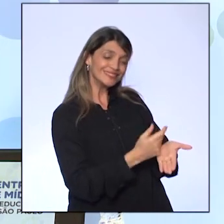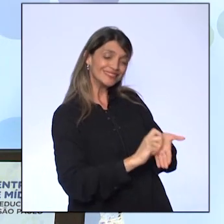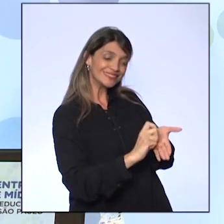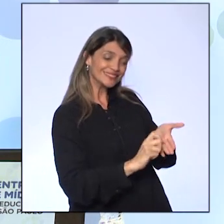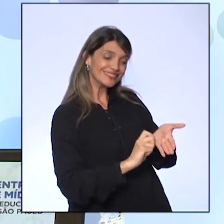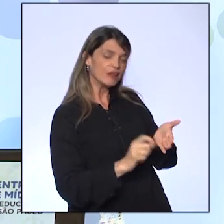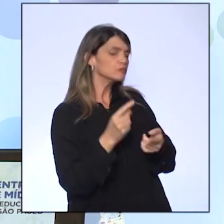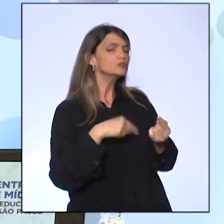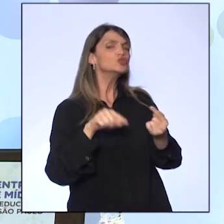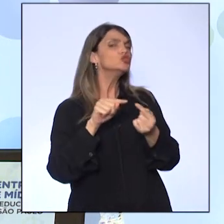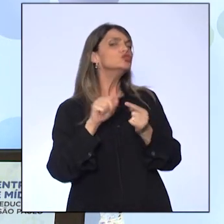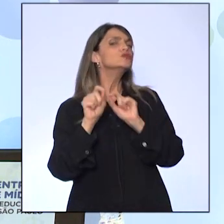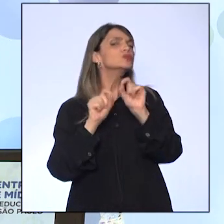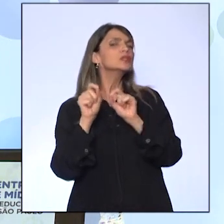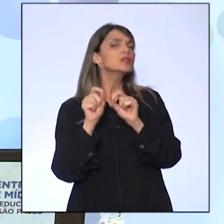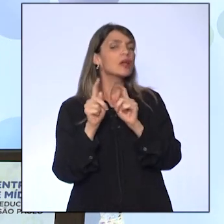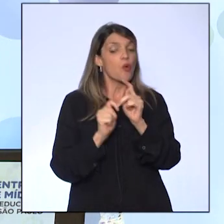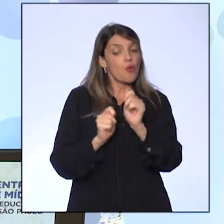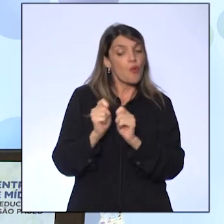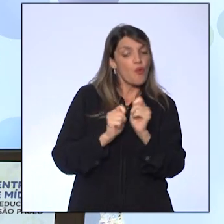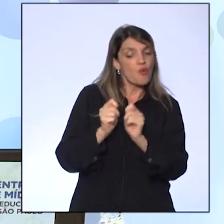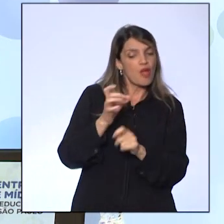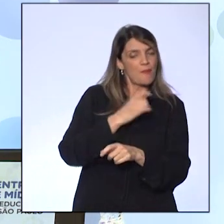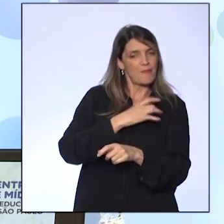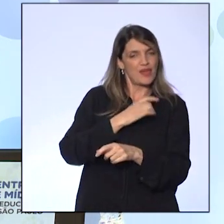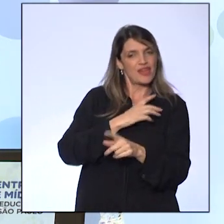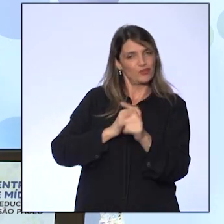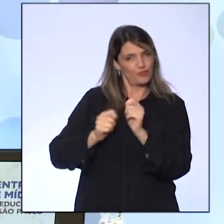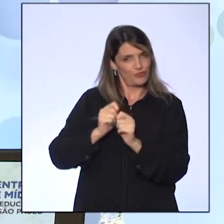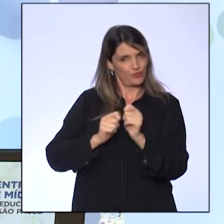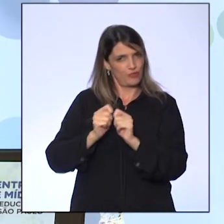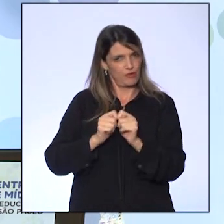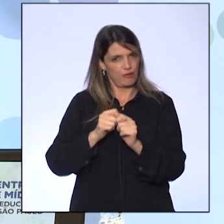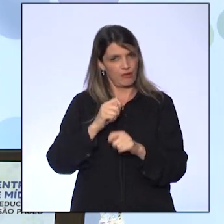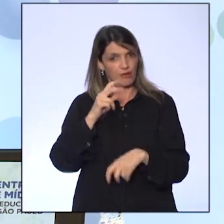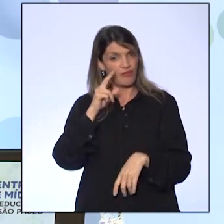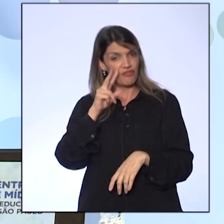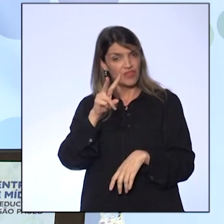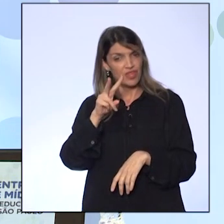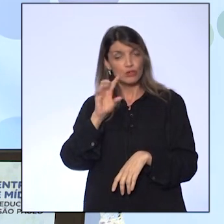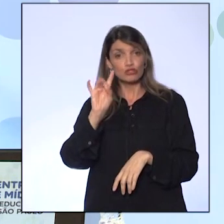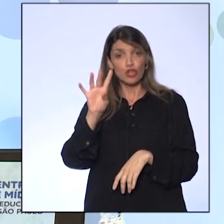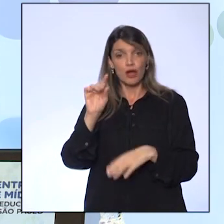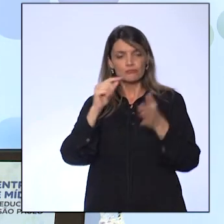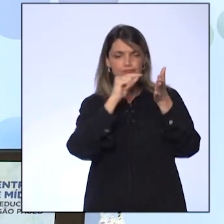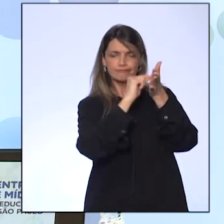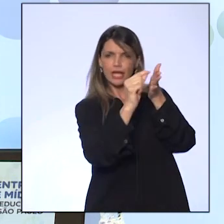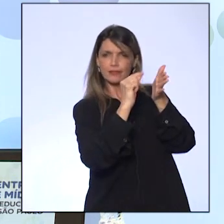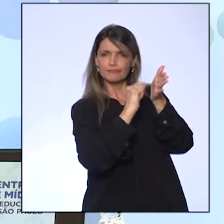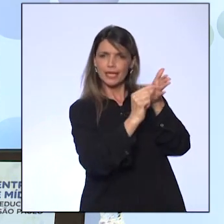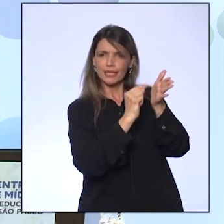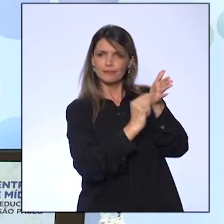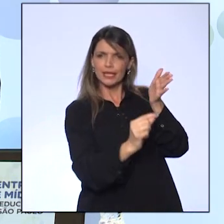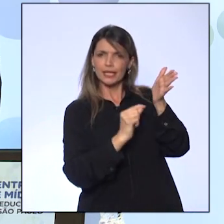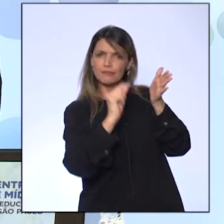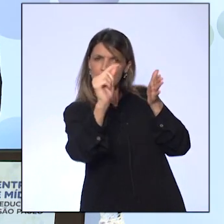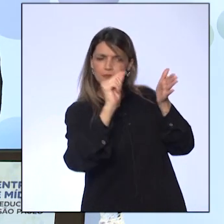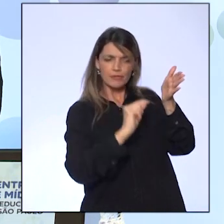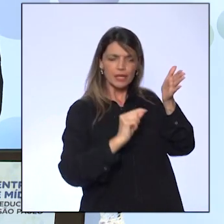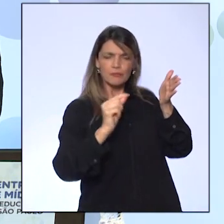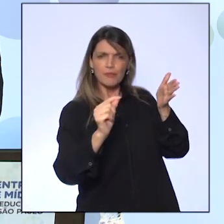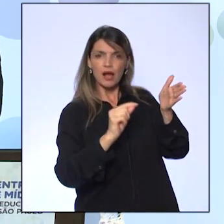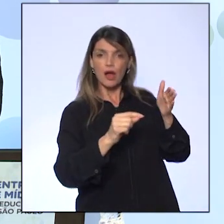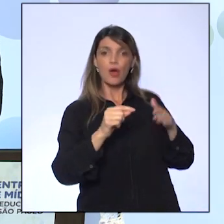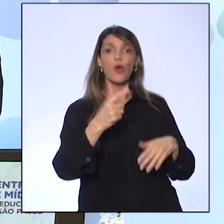qual objetivo? De controlar os medos. Vocês viram que só em grifar as palavras-chave eu consegui